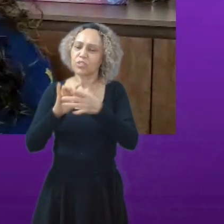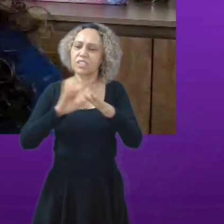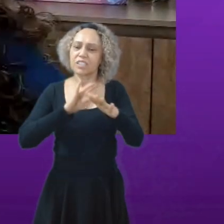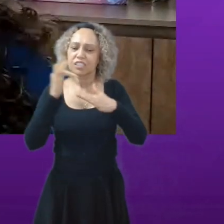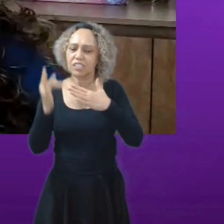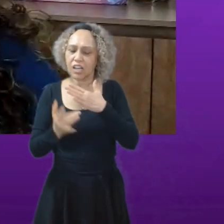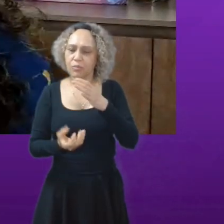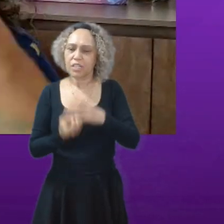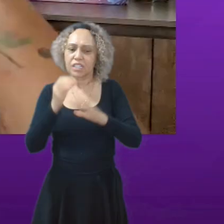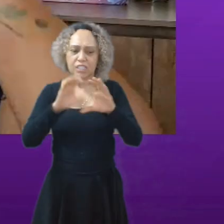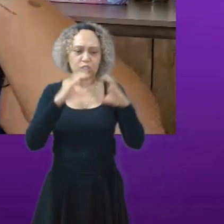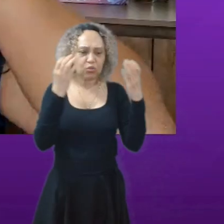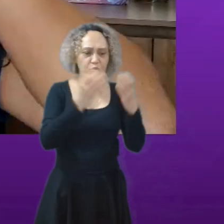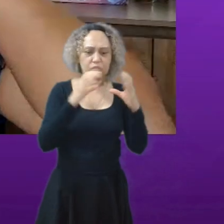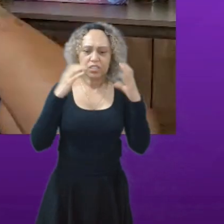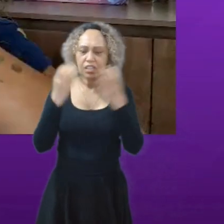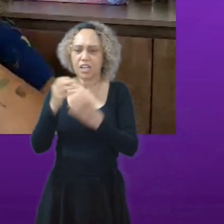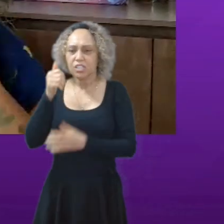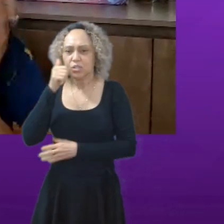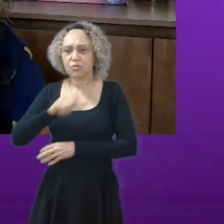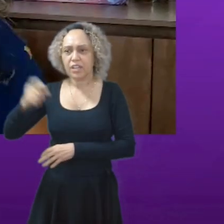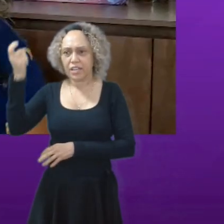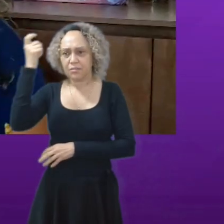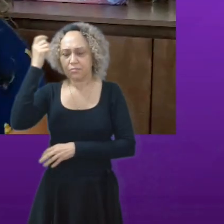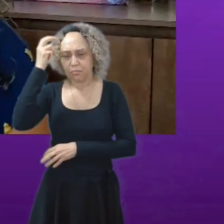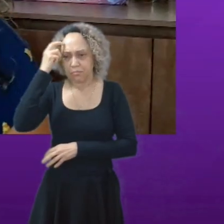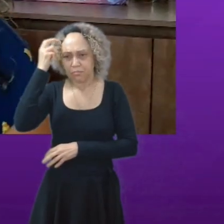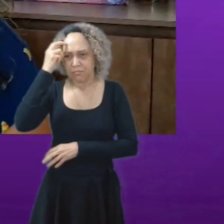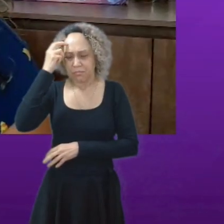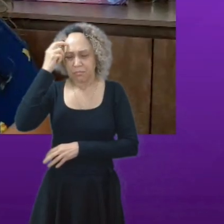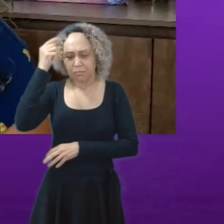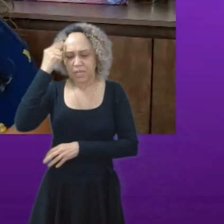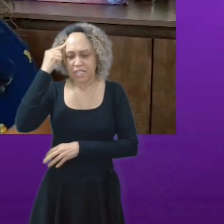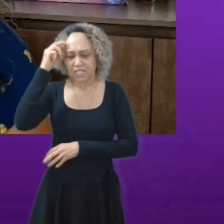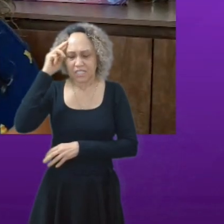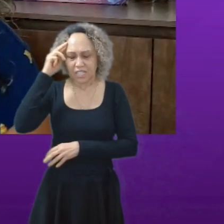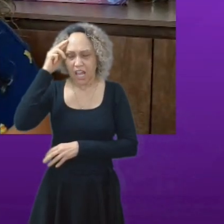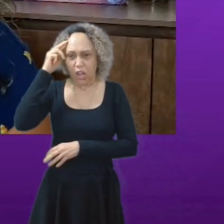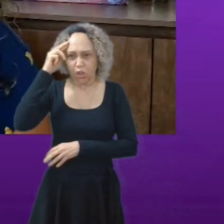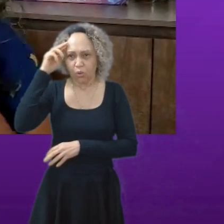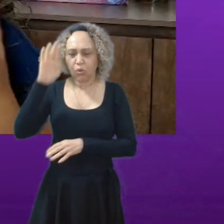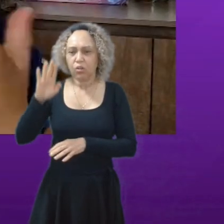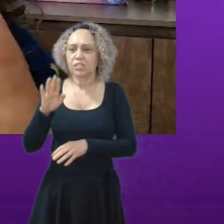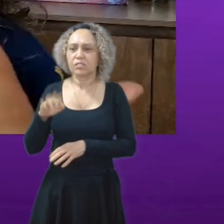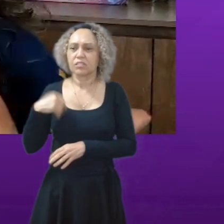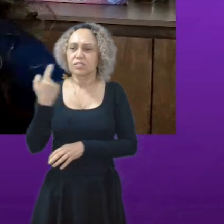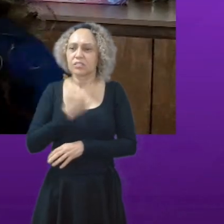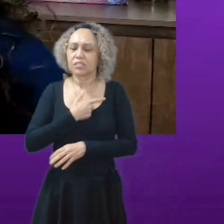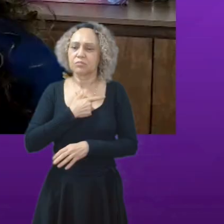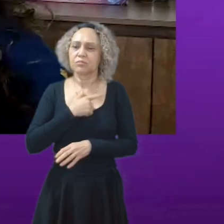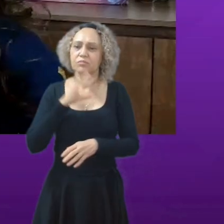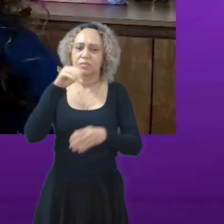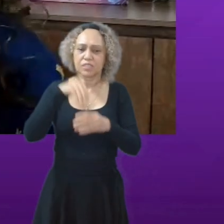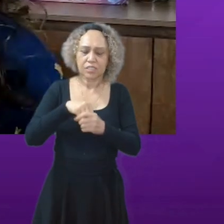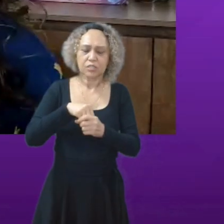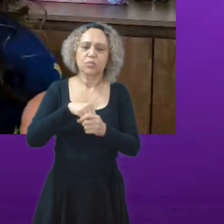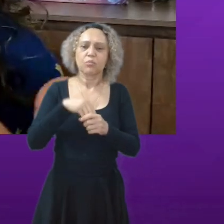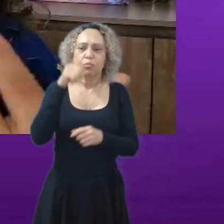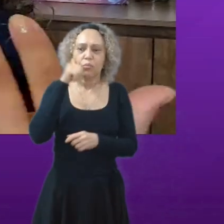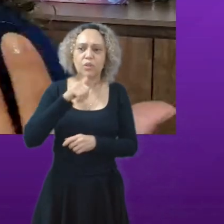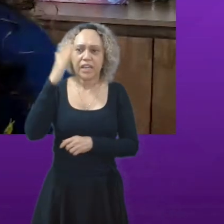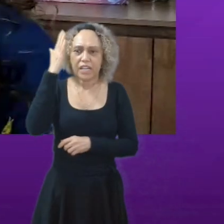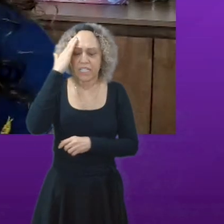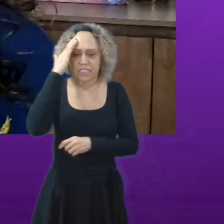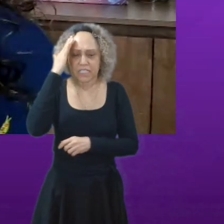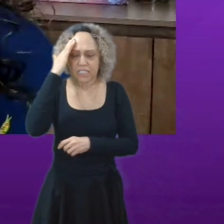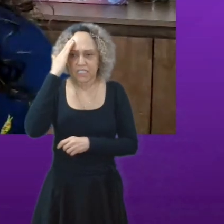mulheres pensadoras, né? Então, a gente não só está fazendo mulheres a entenderem e pautarem mais,